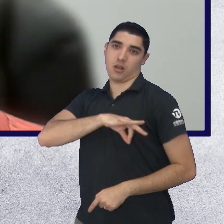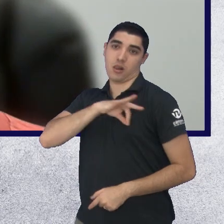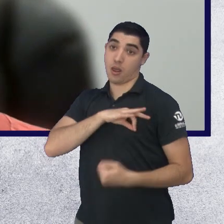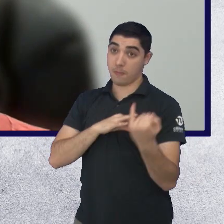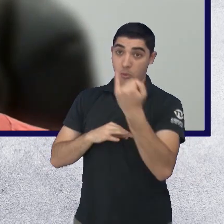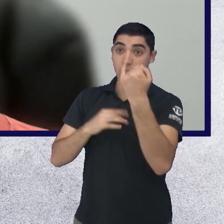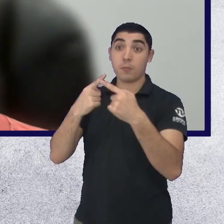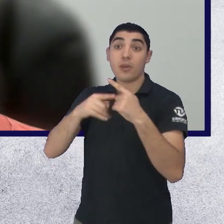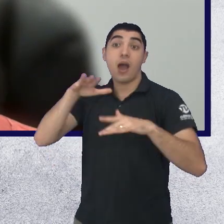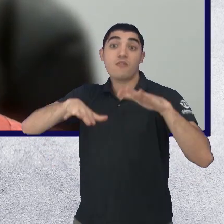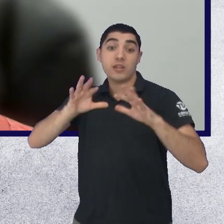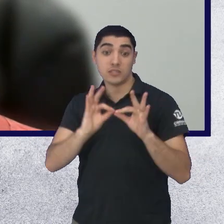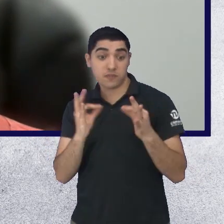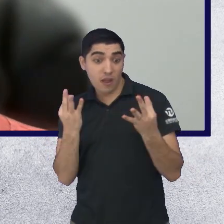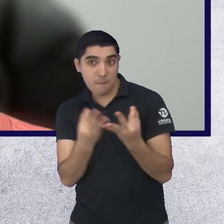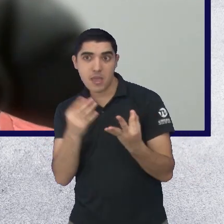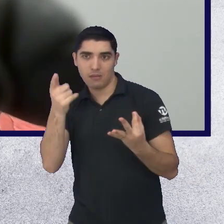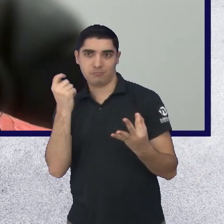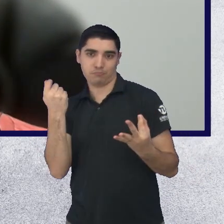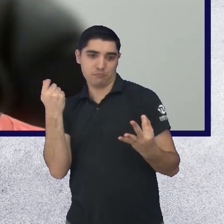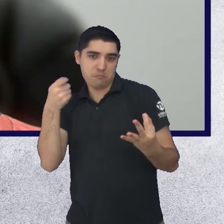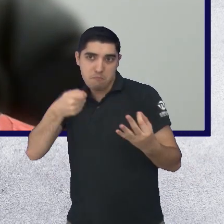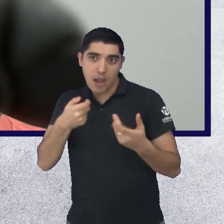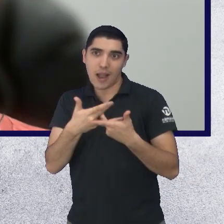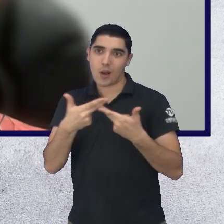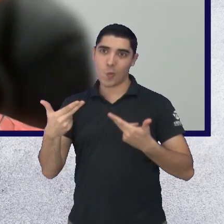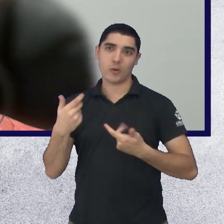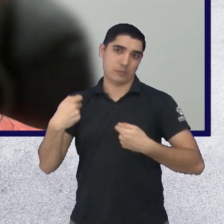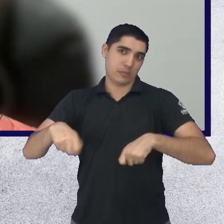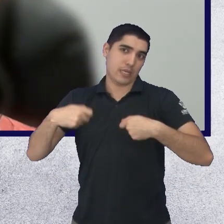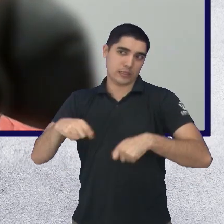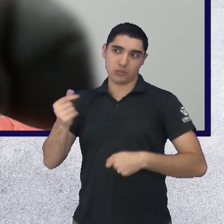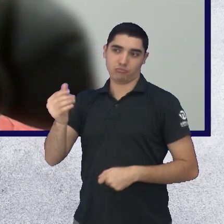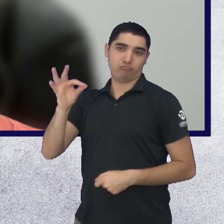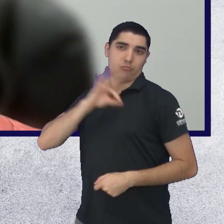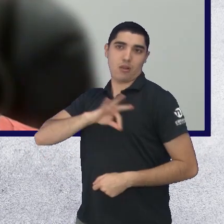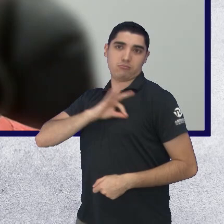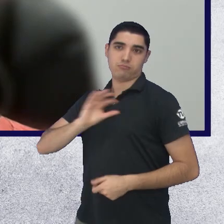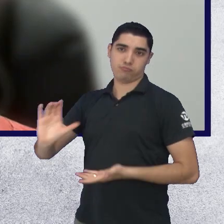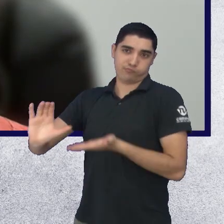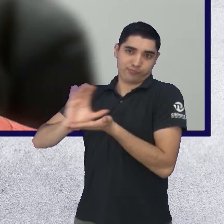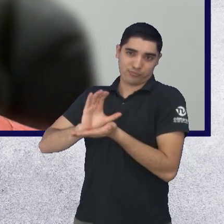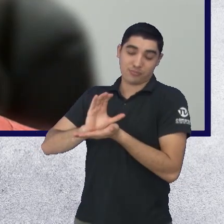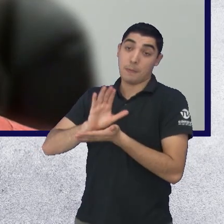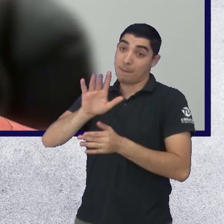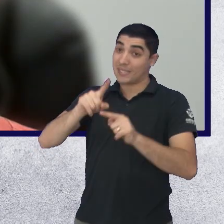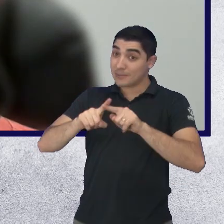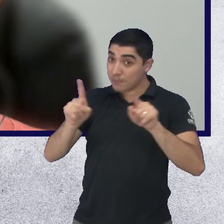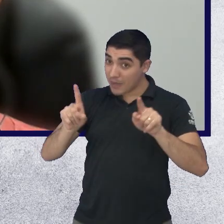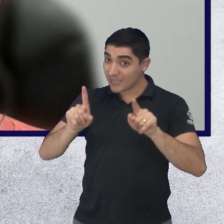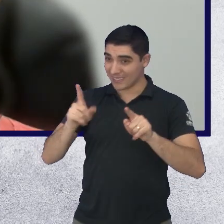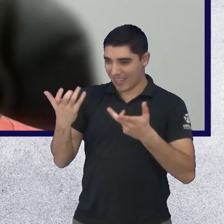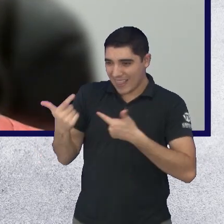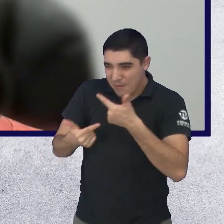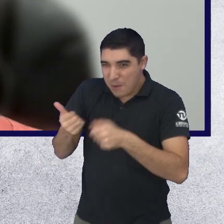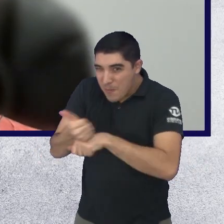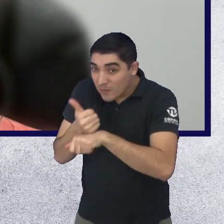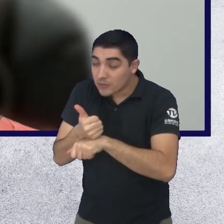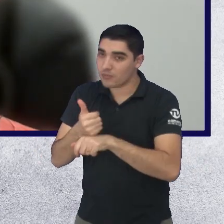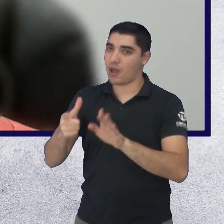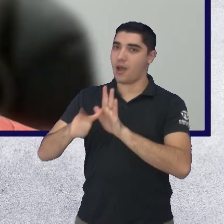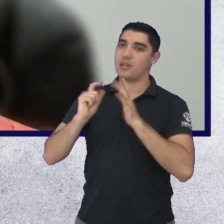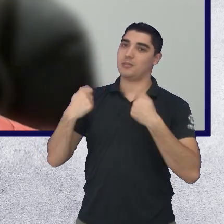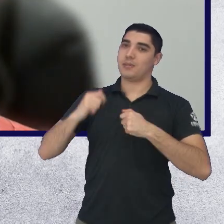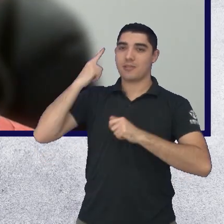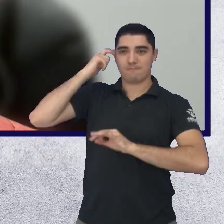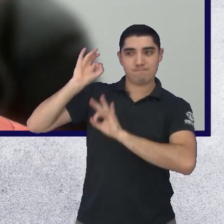renda da família vai depender disso. Então, o primeiro passo é realmente pensar em um plano de negócios, né? A gente não tem como fugir